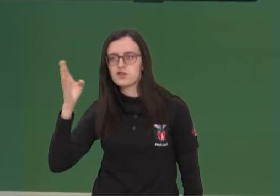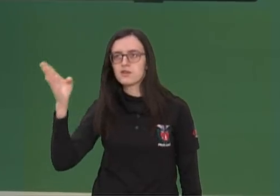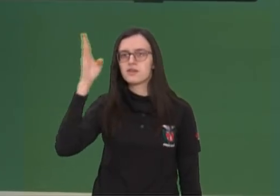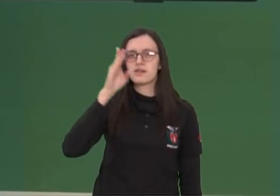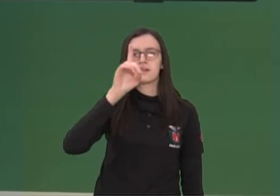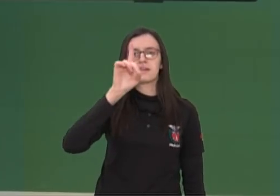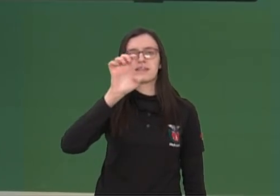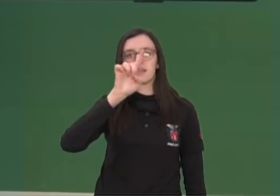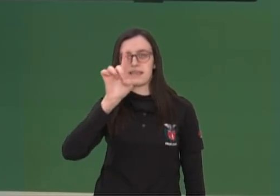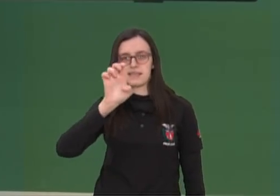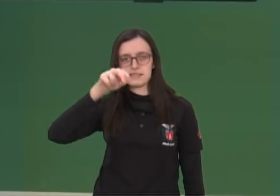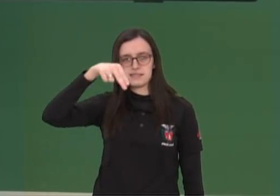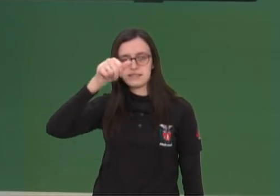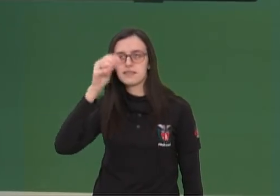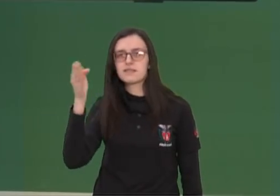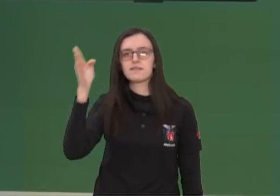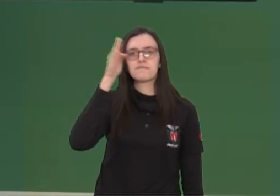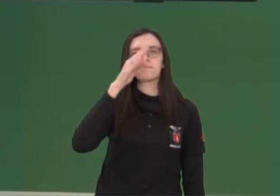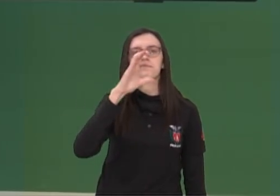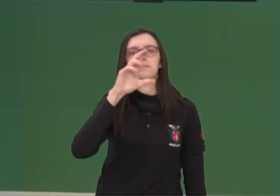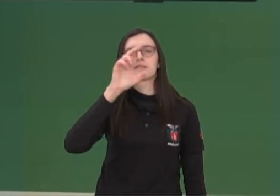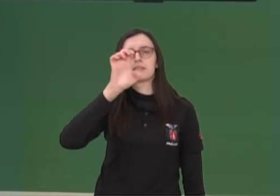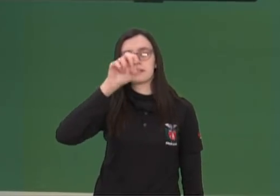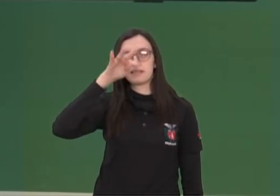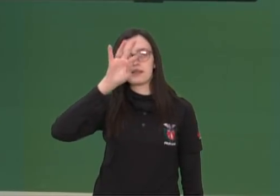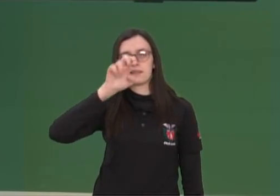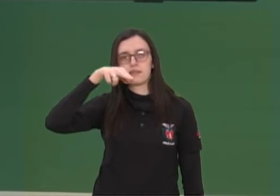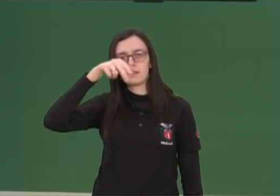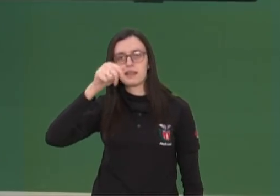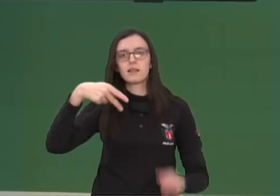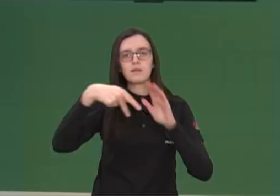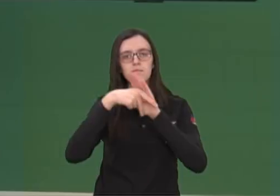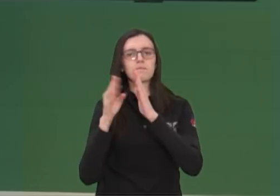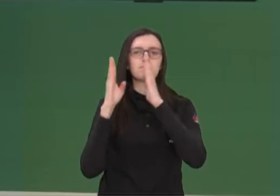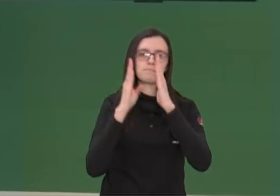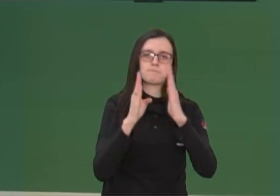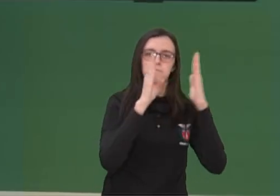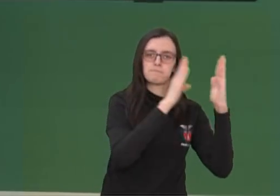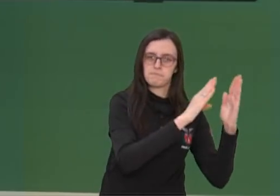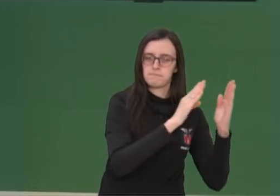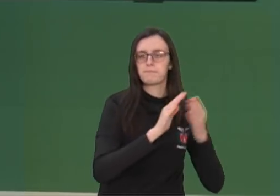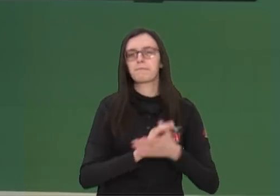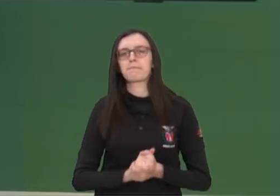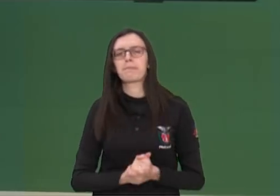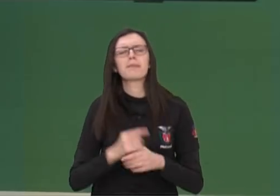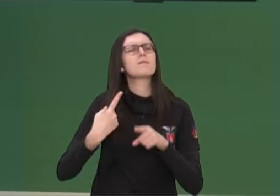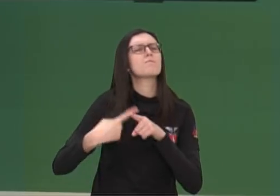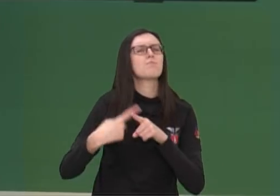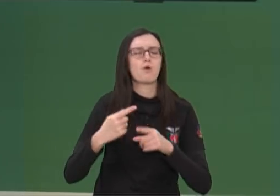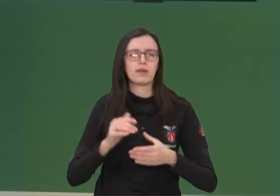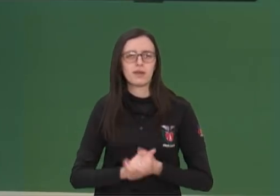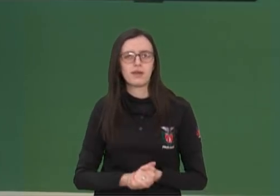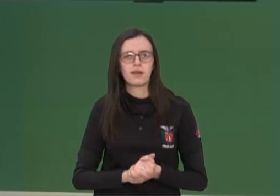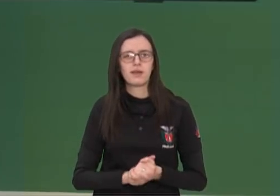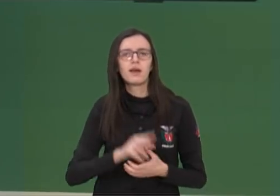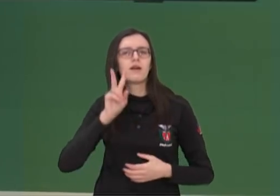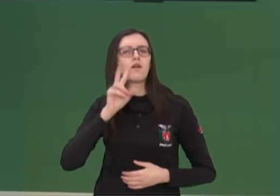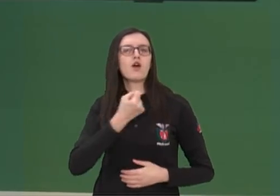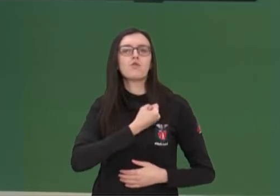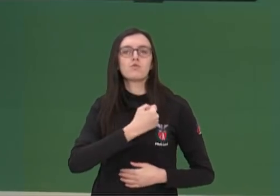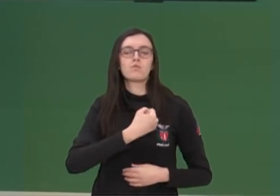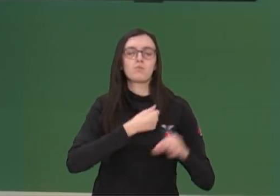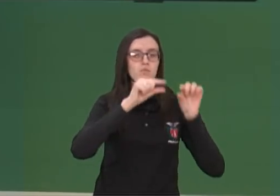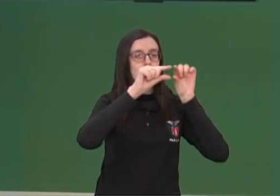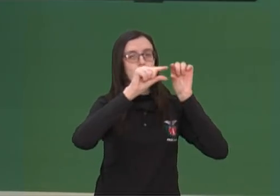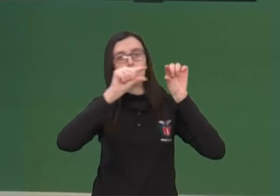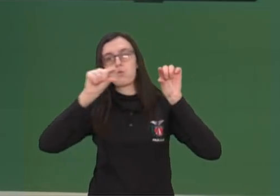das dezenas, eu tenho a ordem das centenas, unidade de milhar, dezena de milhar. Porque este número aqui, ó, a